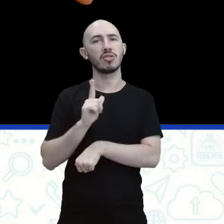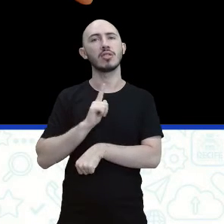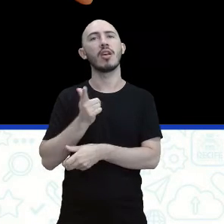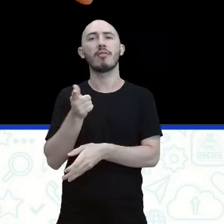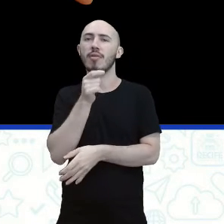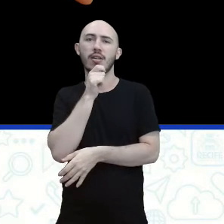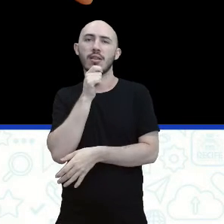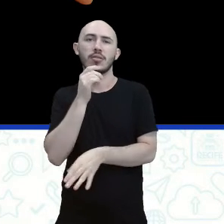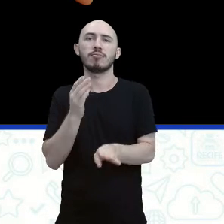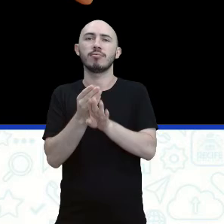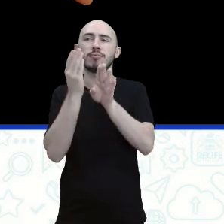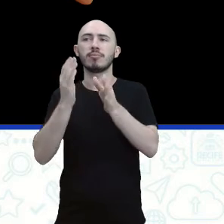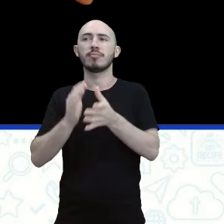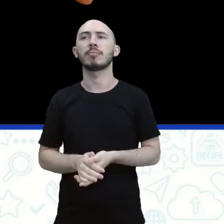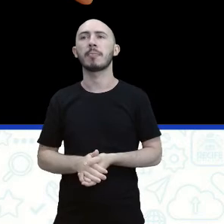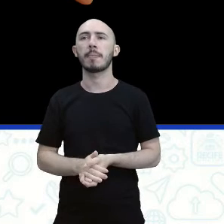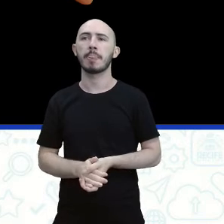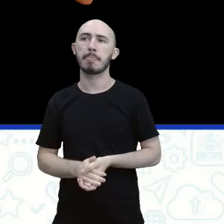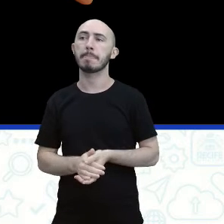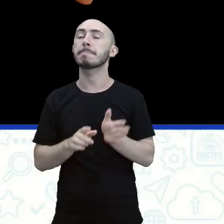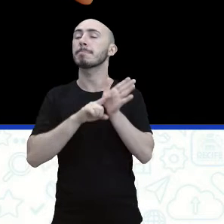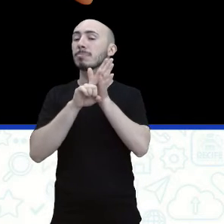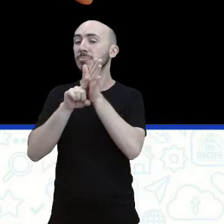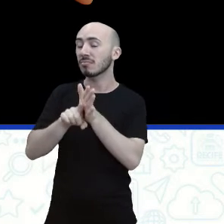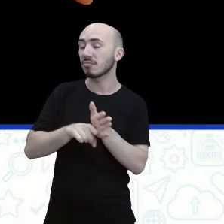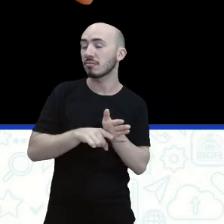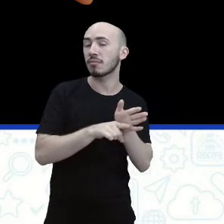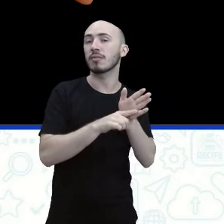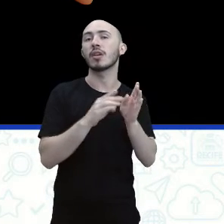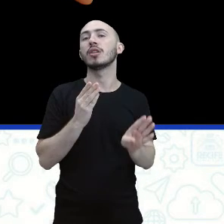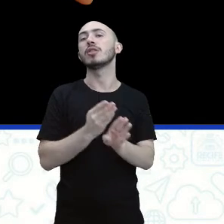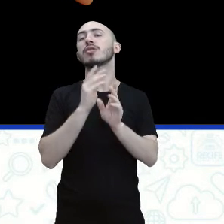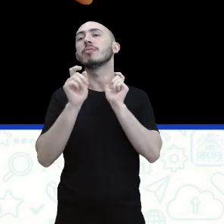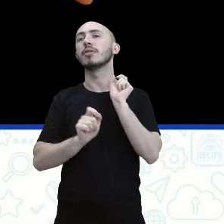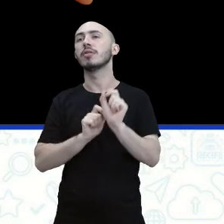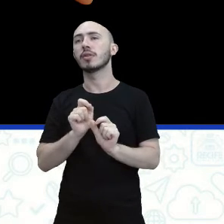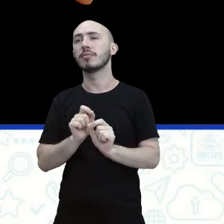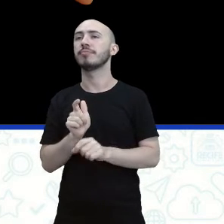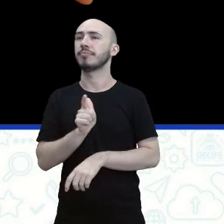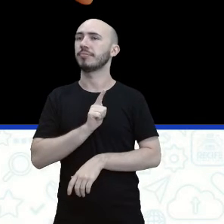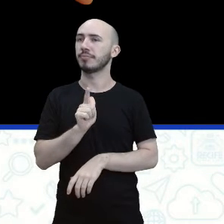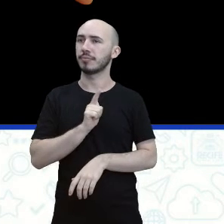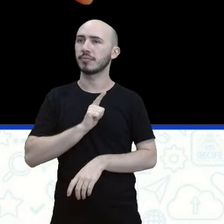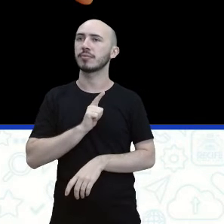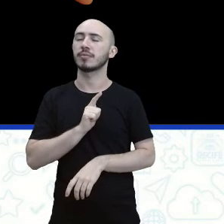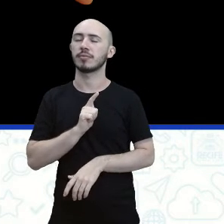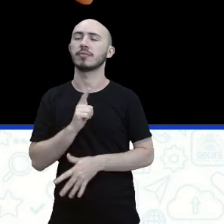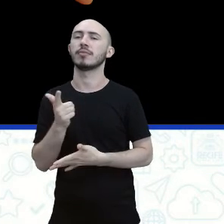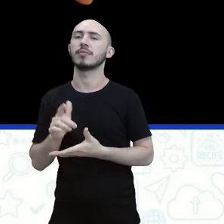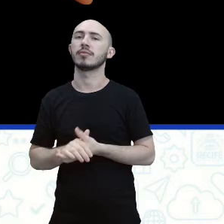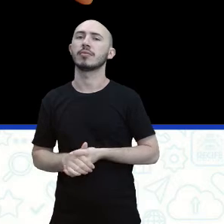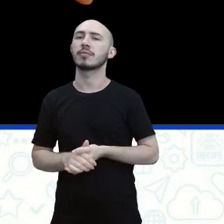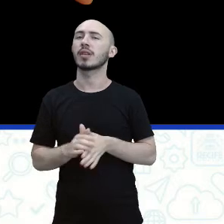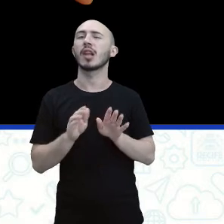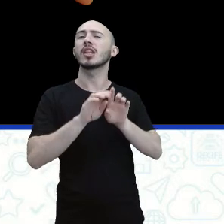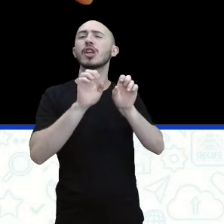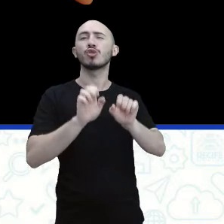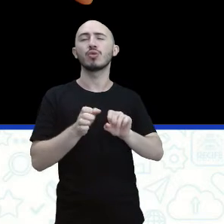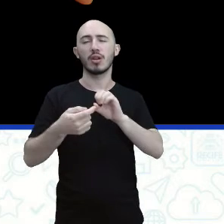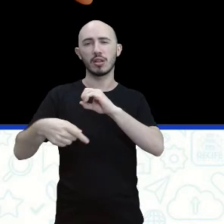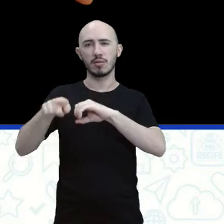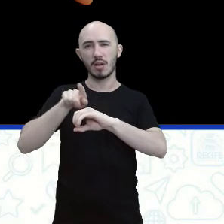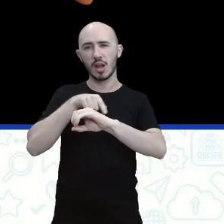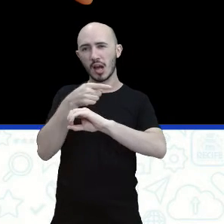Então, nessa pesquisa aqui, o que foi que ele viu? Ele viu que existiam ali, na estrutura do